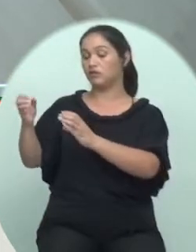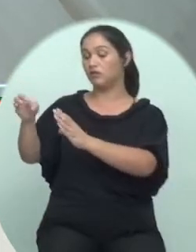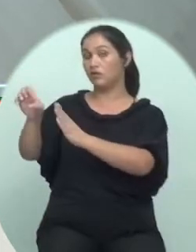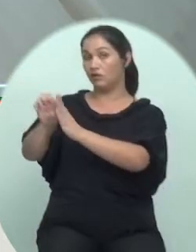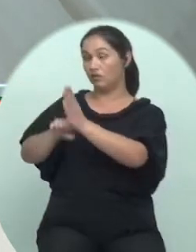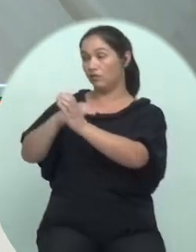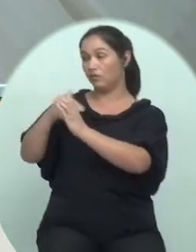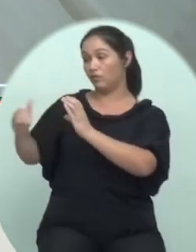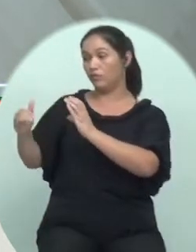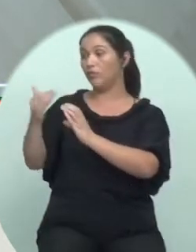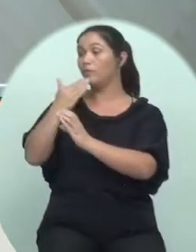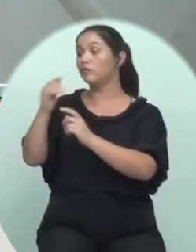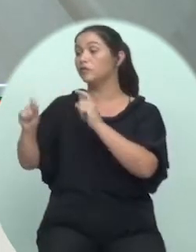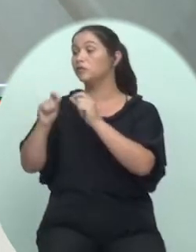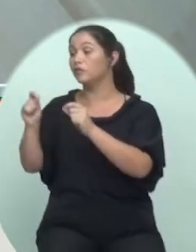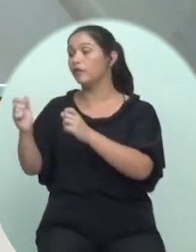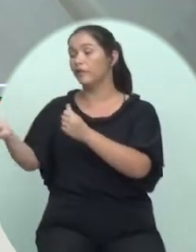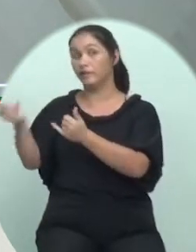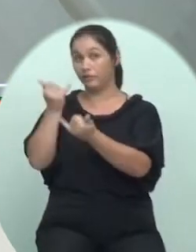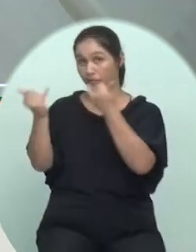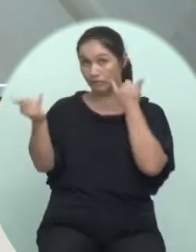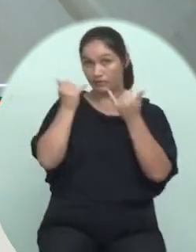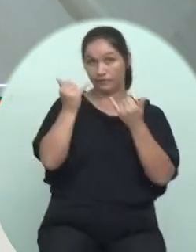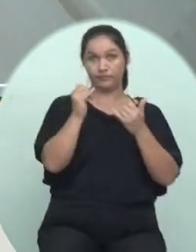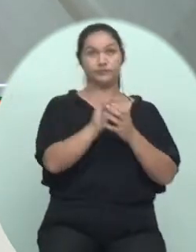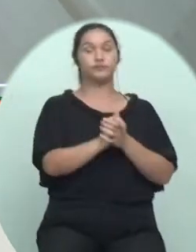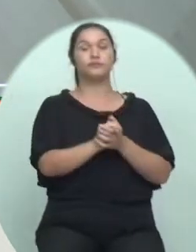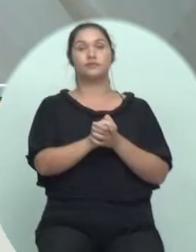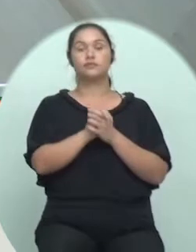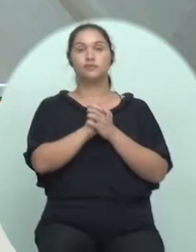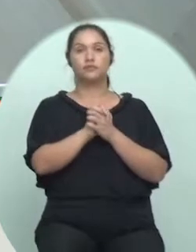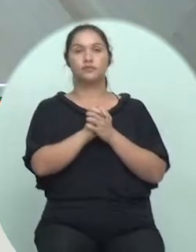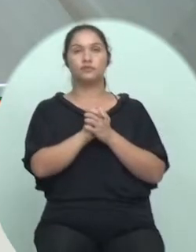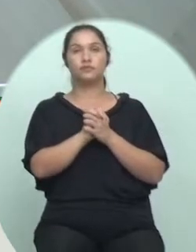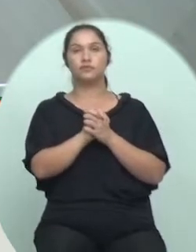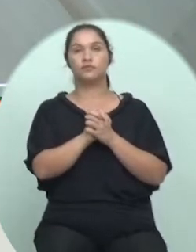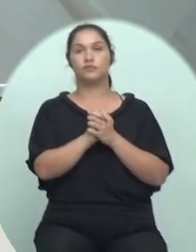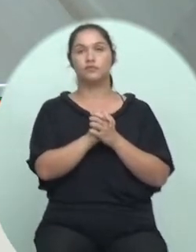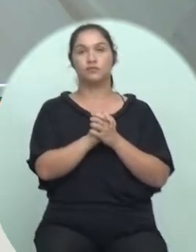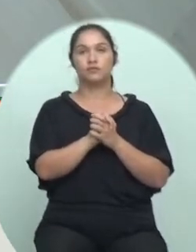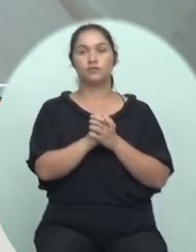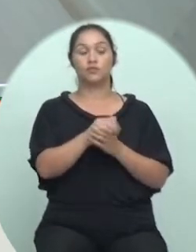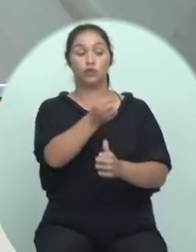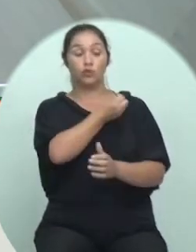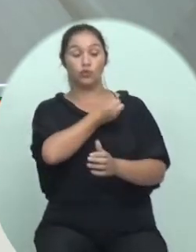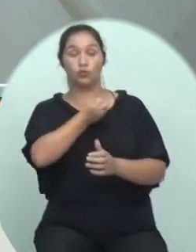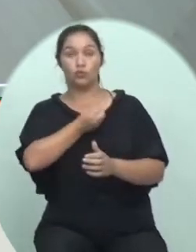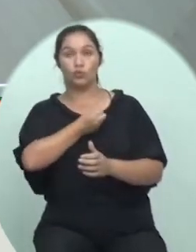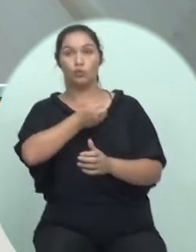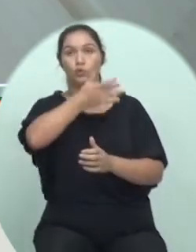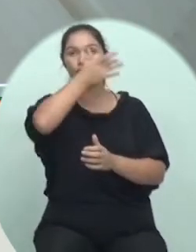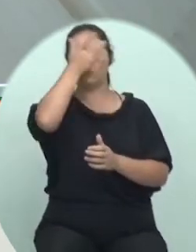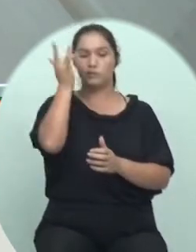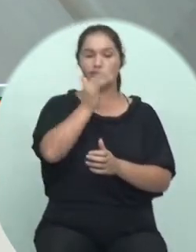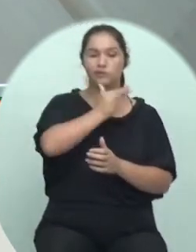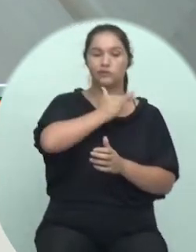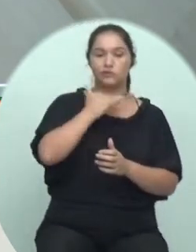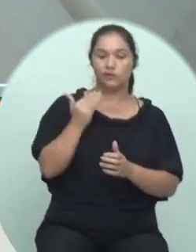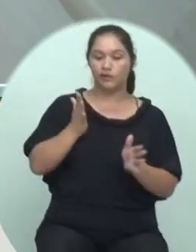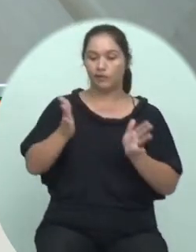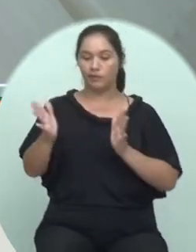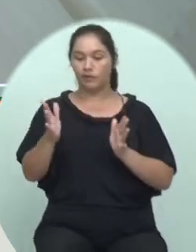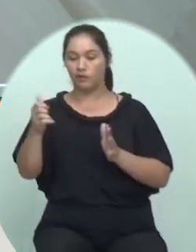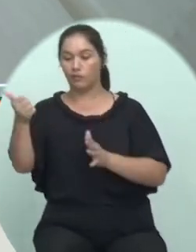esta Casa Legislativa as seguintes informações. Requer relação de óbitos ocorridos de 1º de novembro